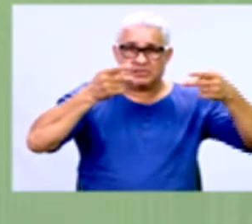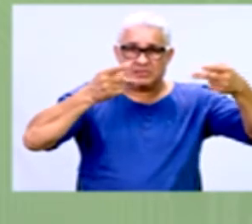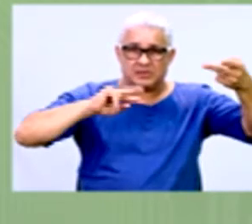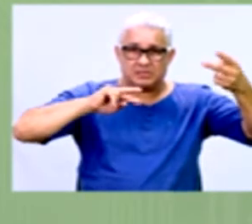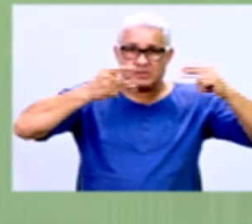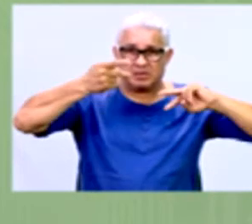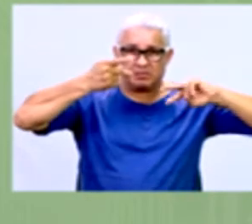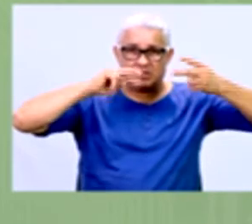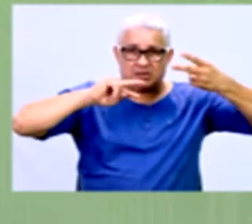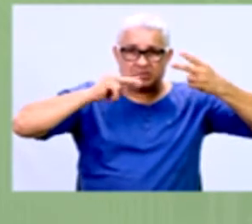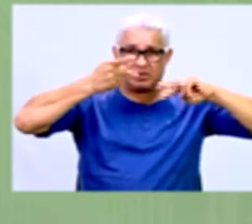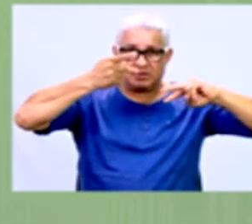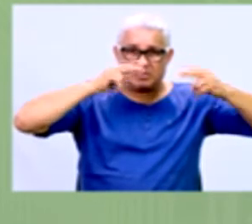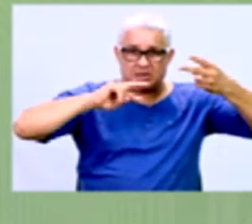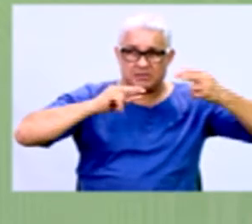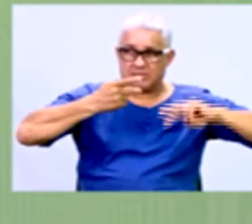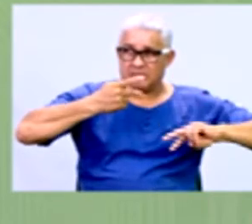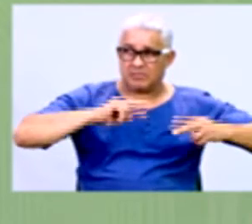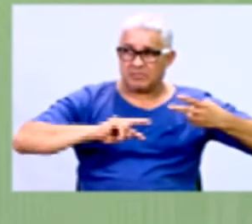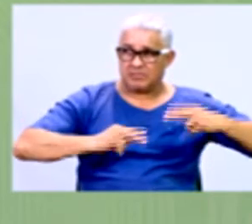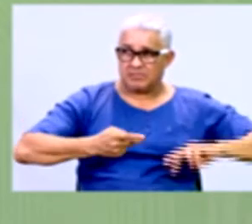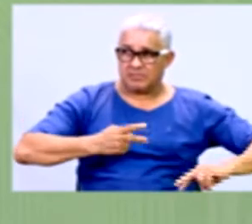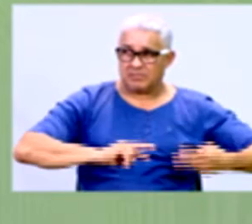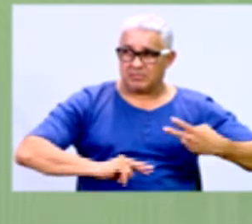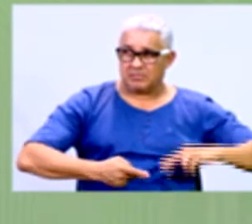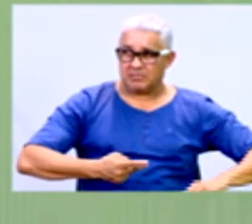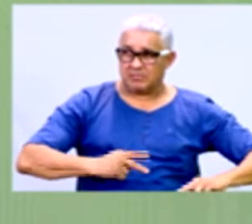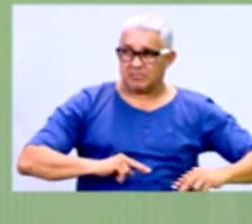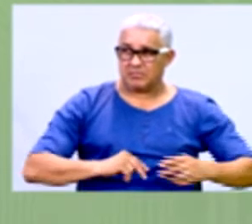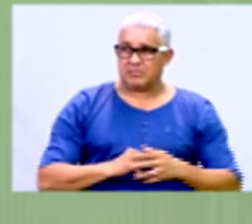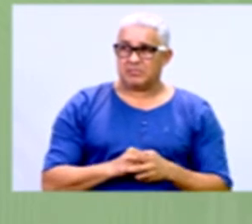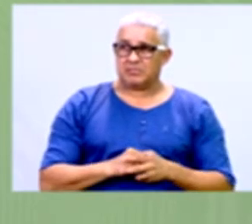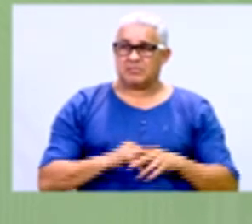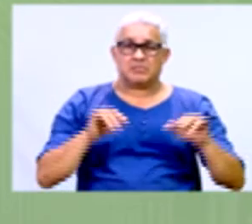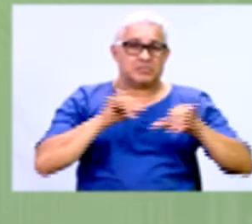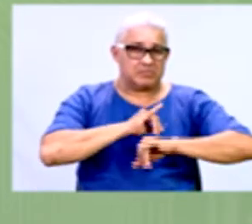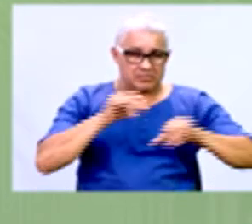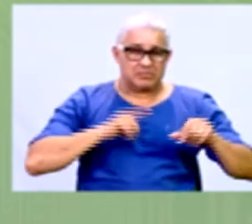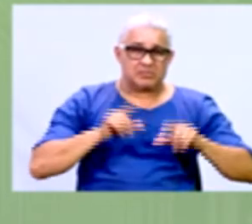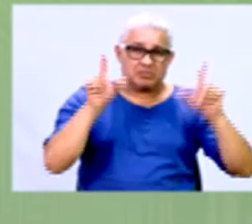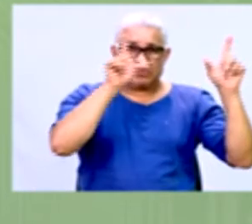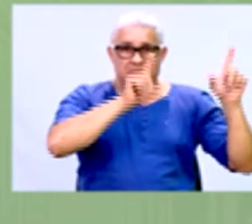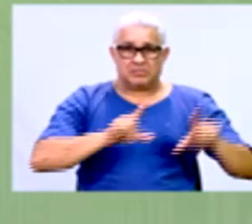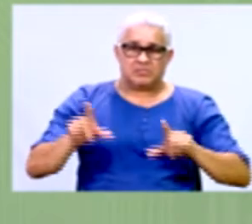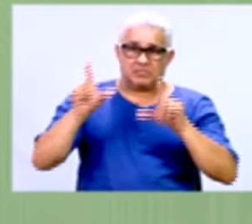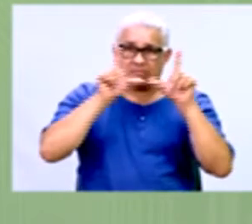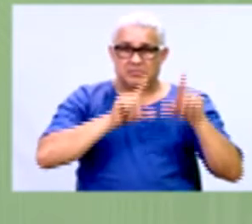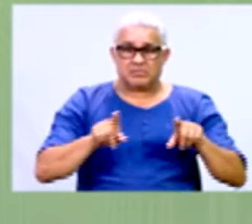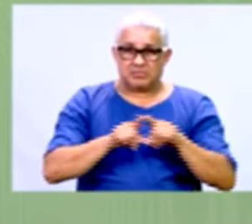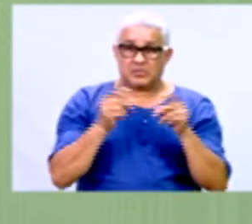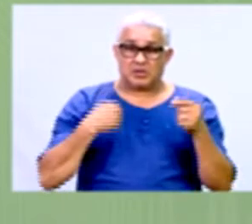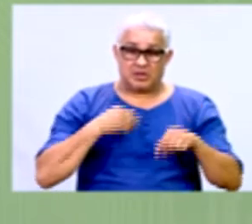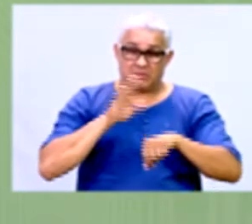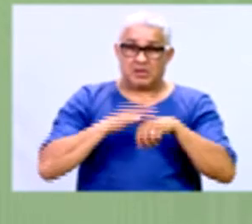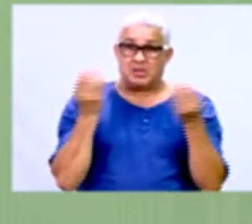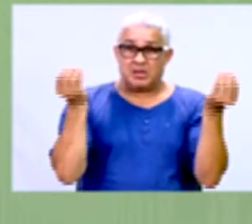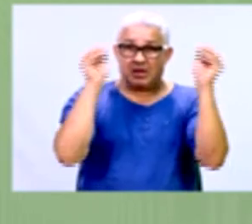Nós fizemos nada mais, eu fiz nada mais aqui do que as informações que a gente já tem nos slides, né? Coloquei